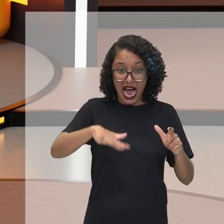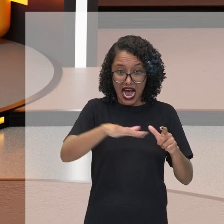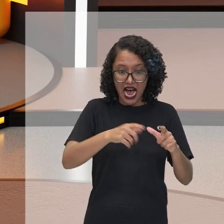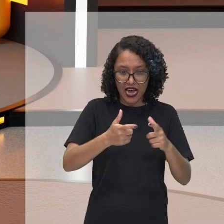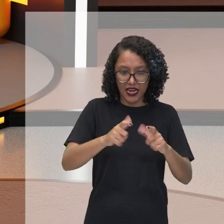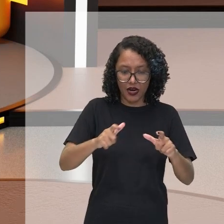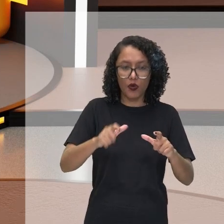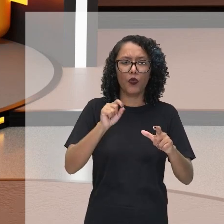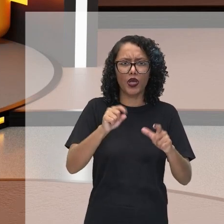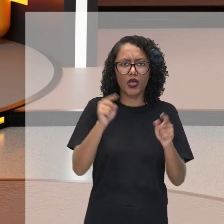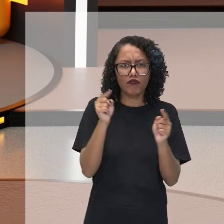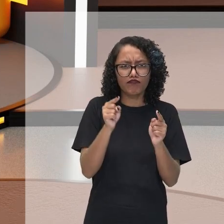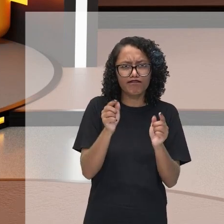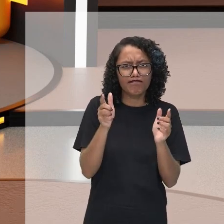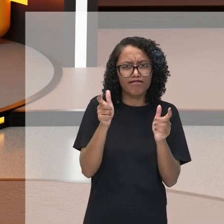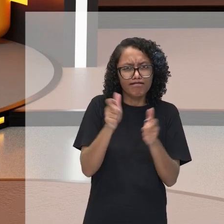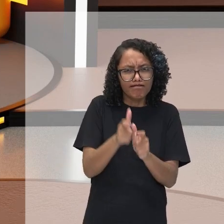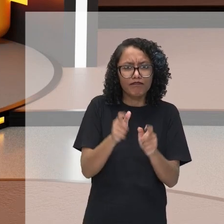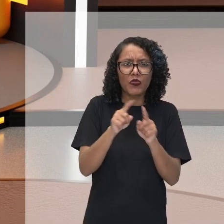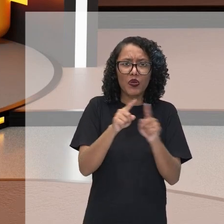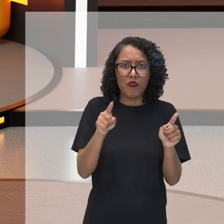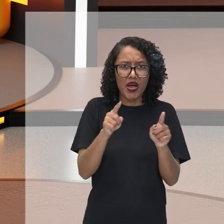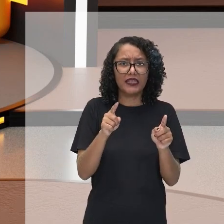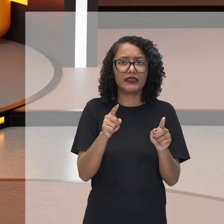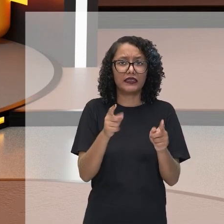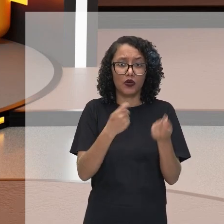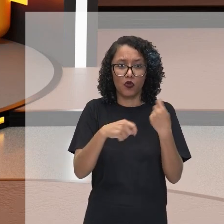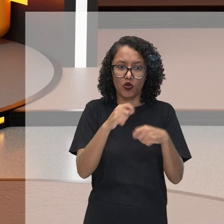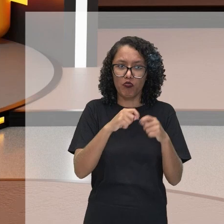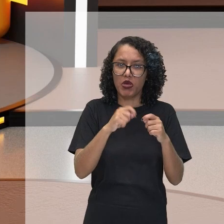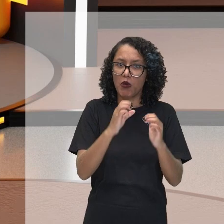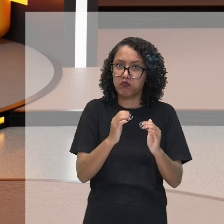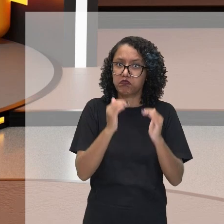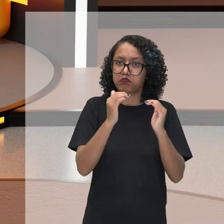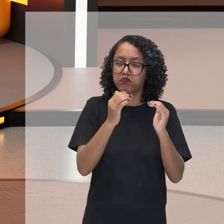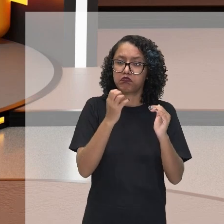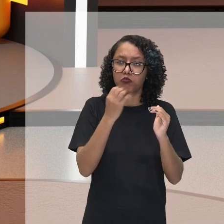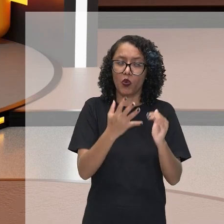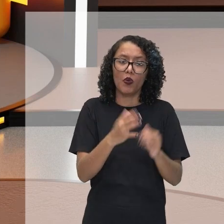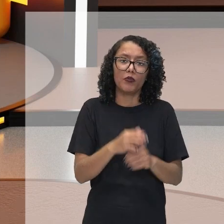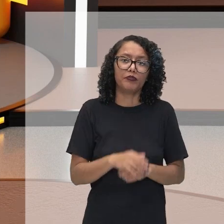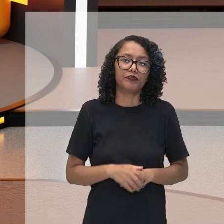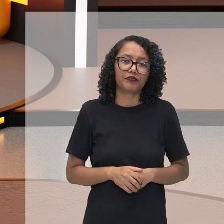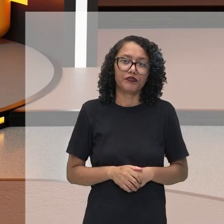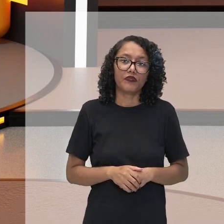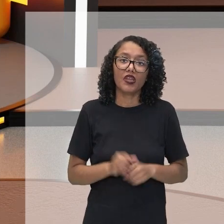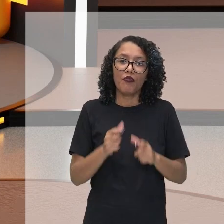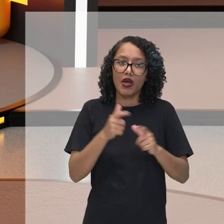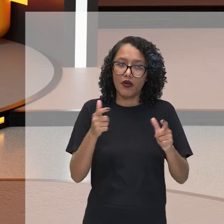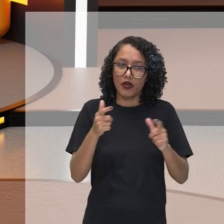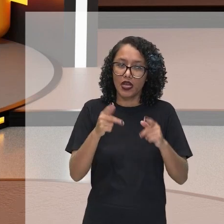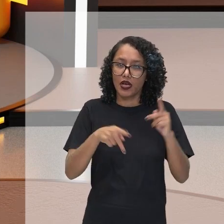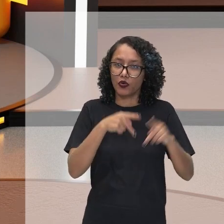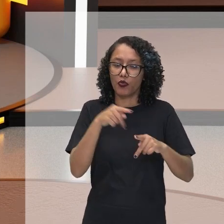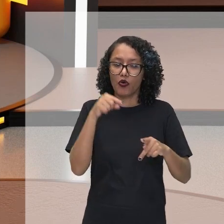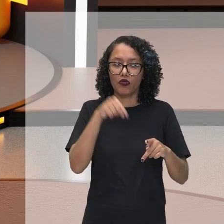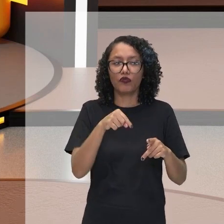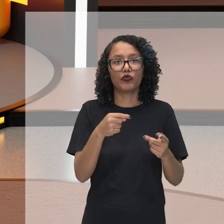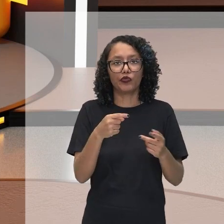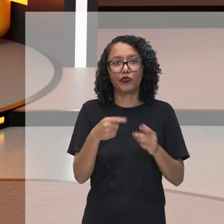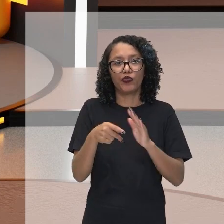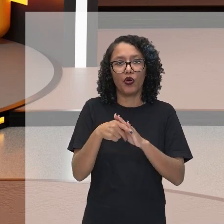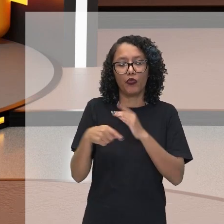grande destaque econômico atualmente, tá? E a maioria da população vai ter origem chinesa com cerca ali